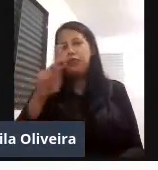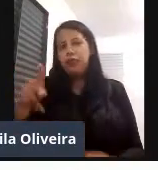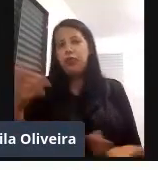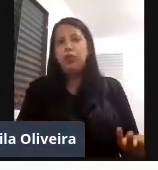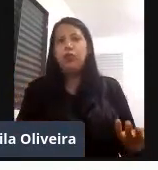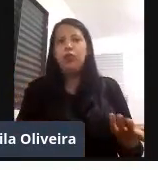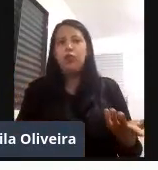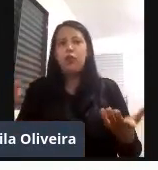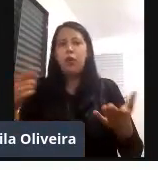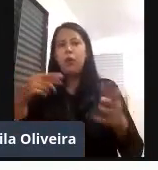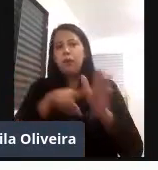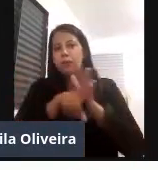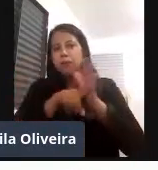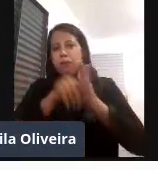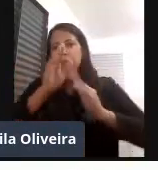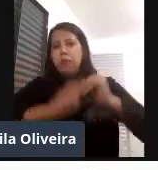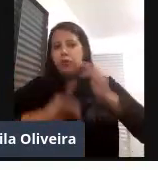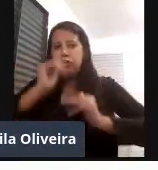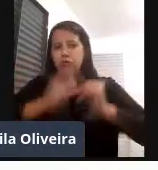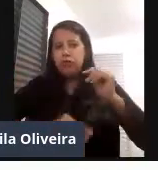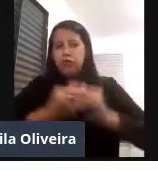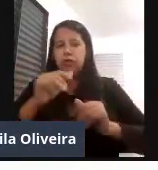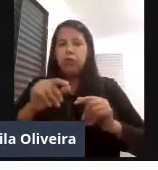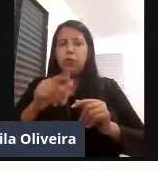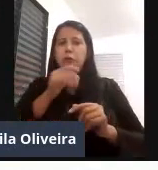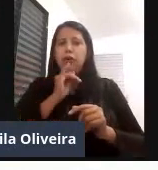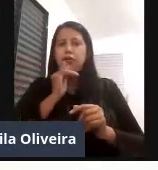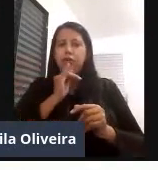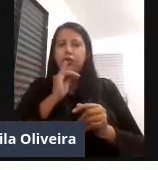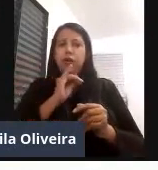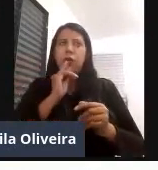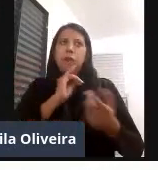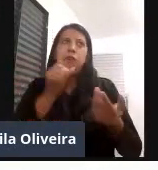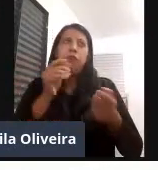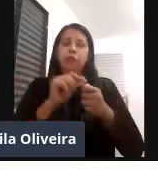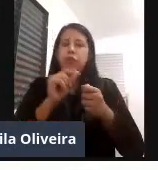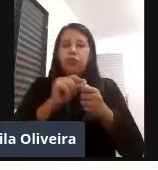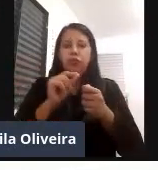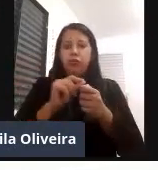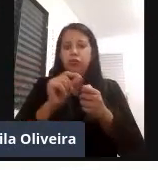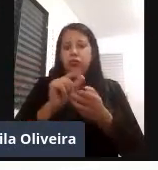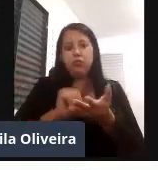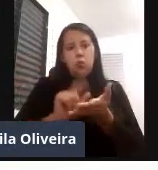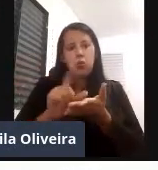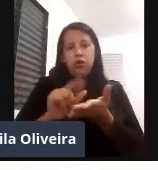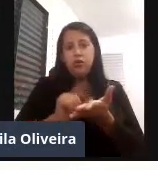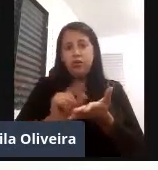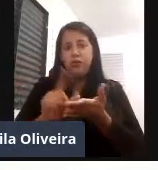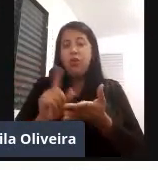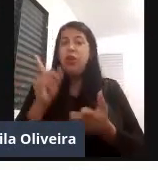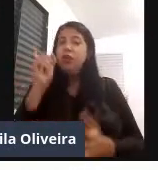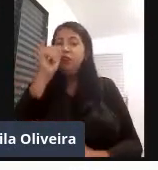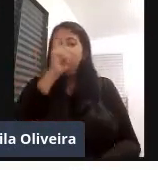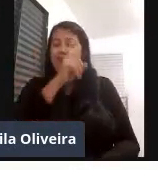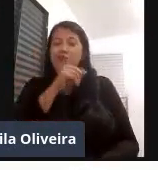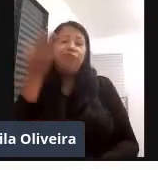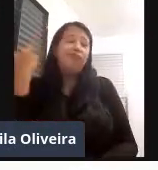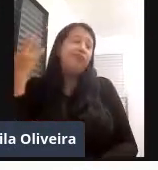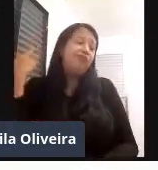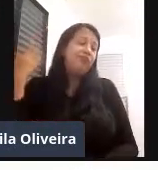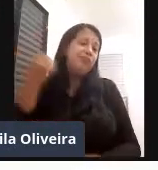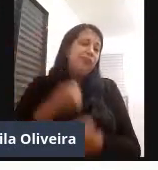dificultado. Primeiro, por questões que, para você ter o acesso naquela época,